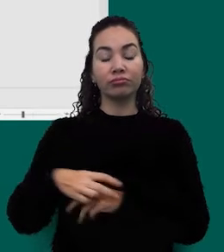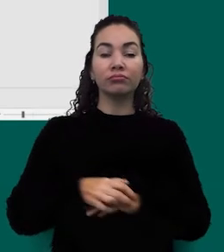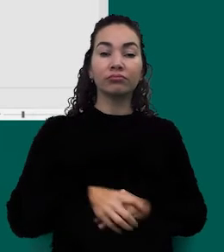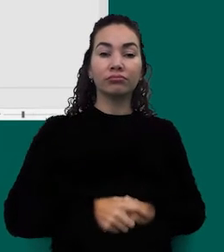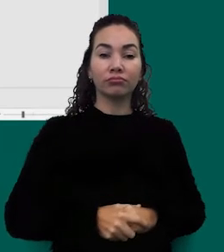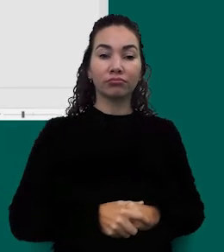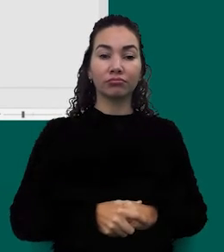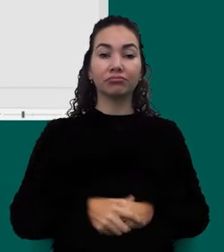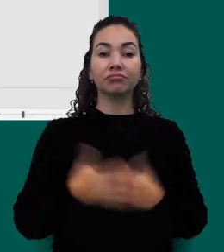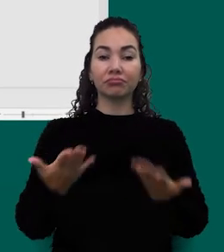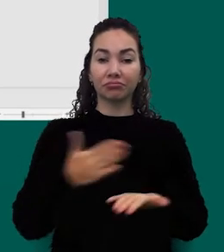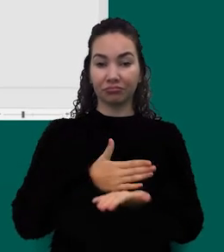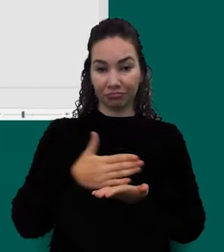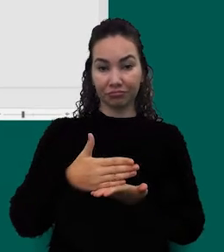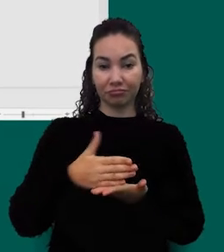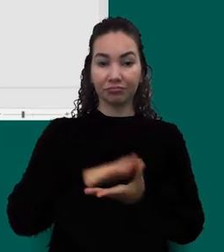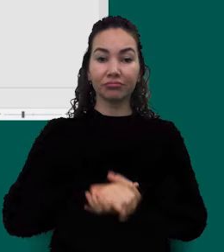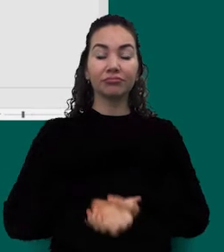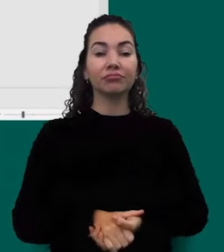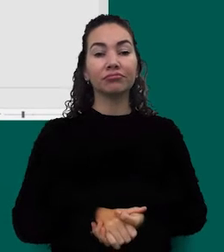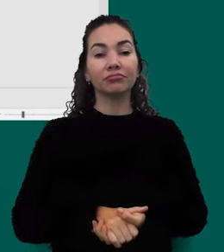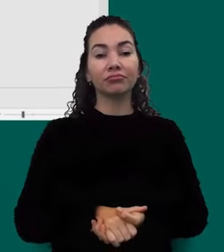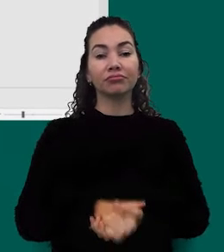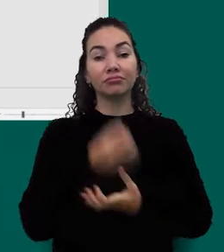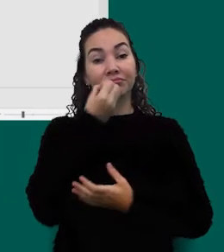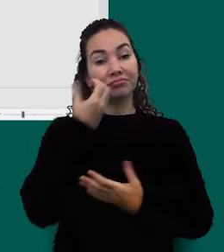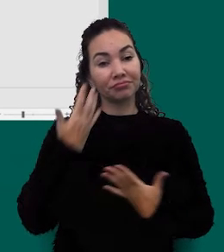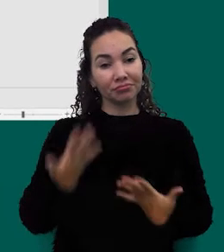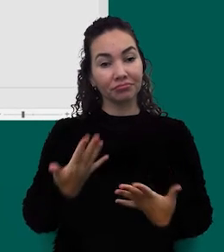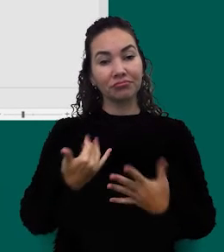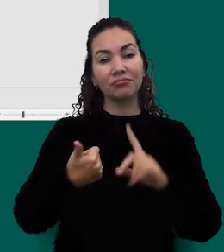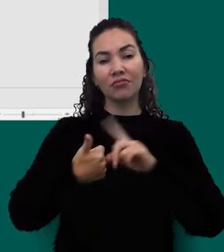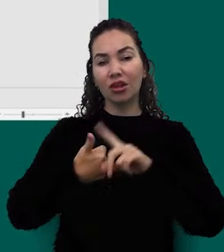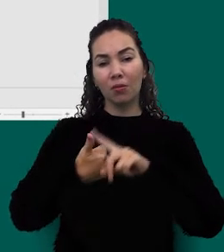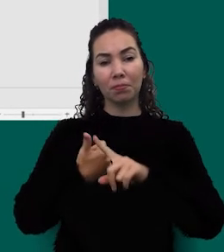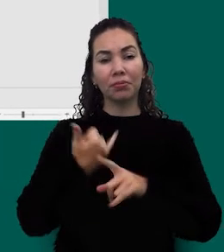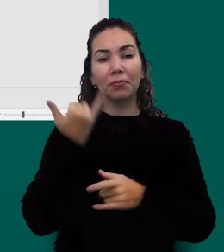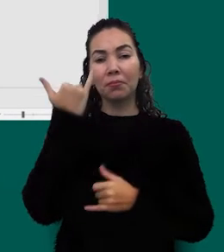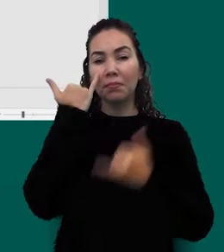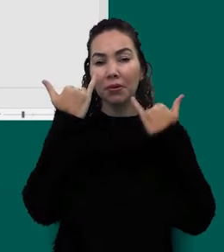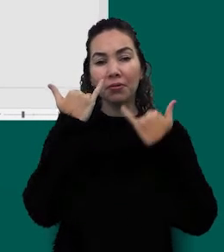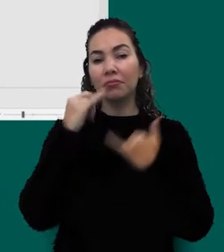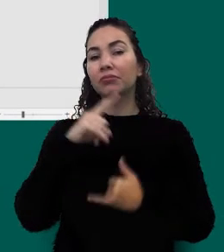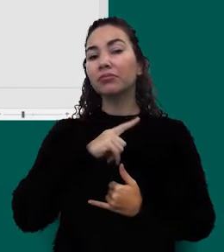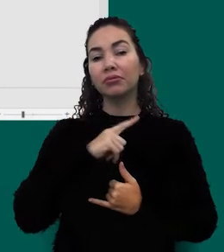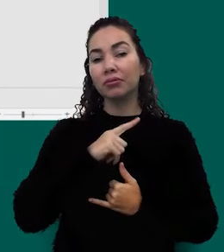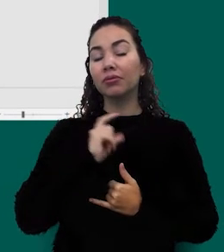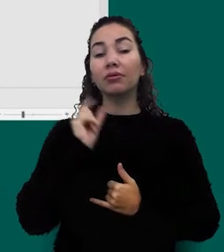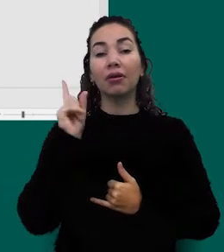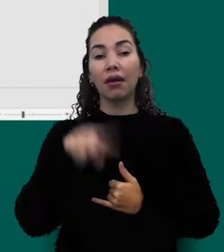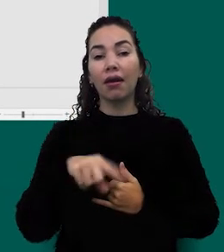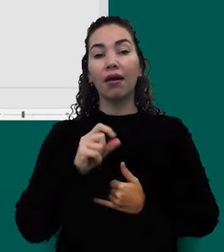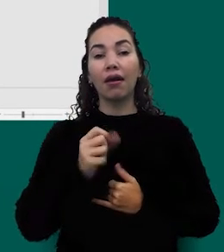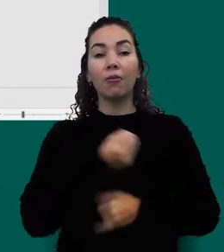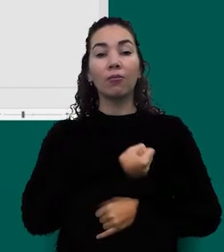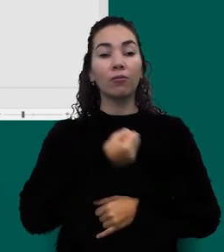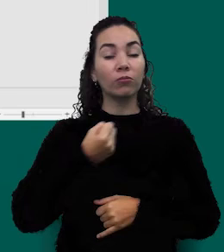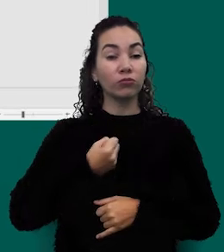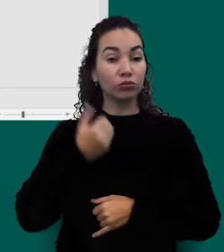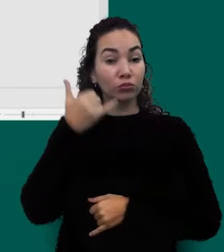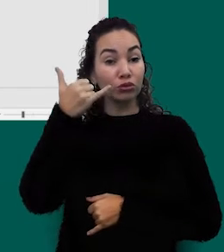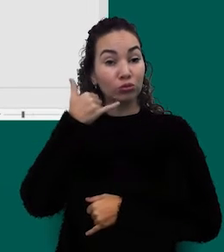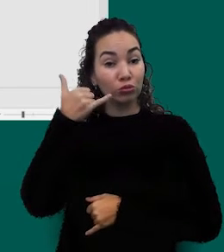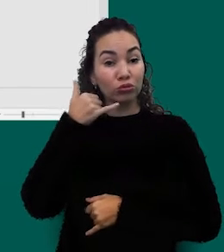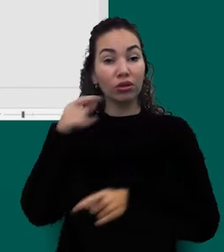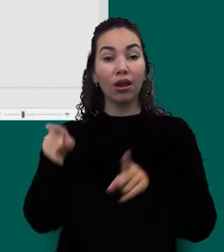2020. Vamos lá. Bom, primeira informação que nós temos é a informação do número do celular